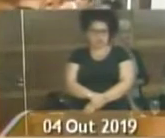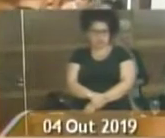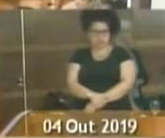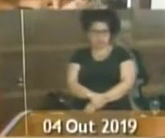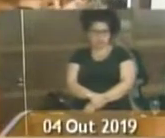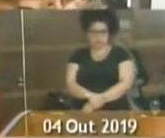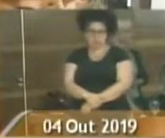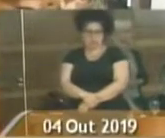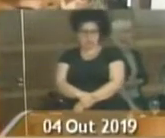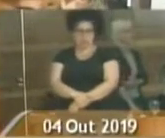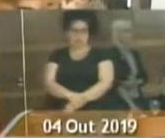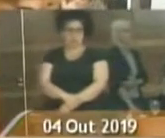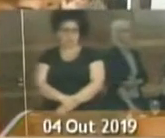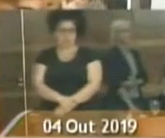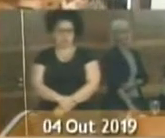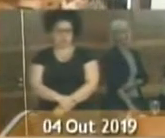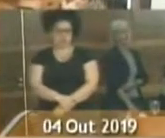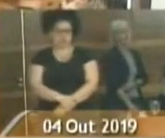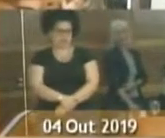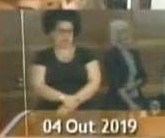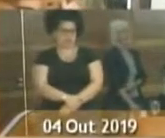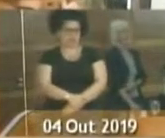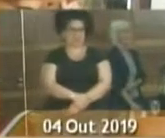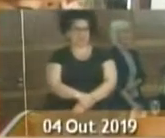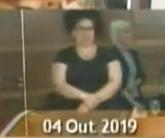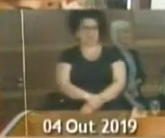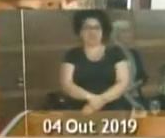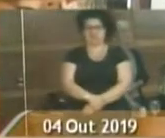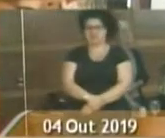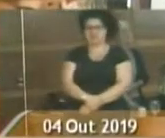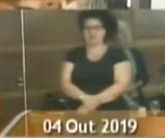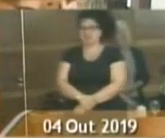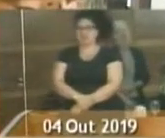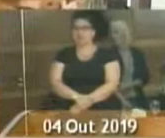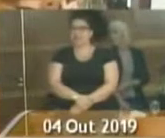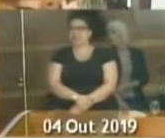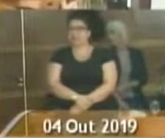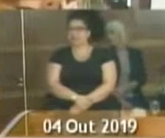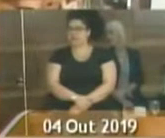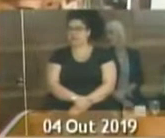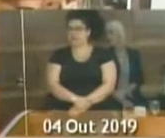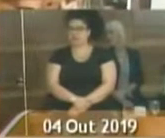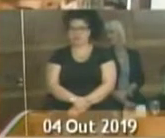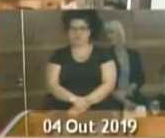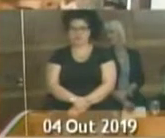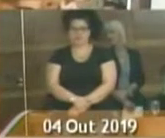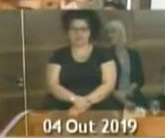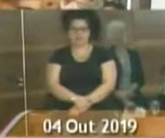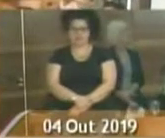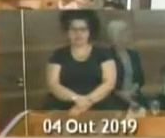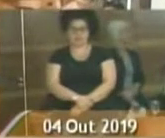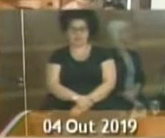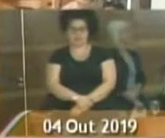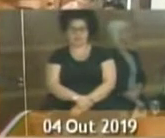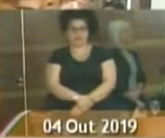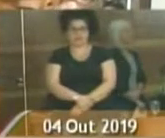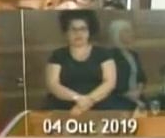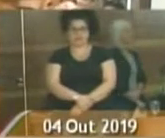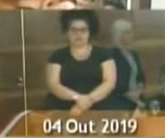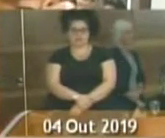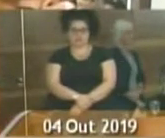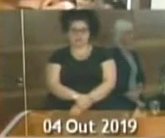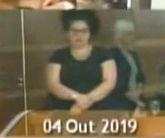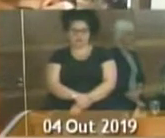Seu cachorro é alérgico à coleira? Tem animais que são mesmo. Isso é normal, tá? Gostaria